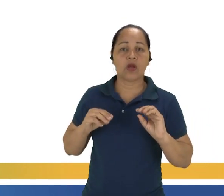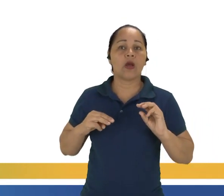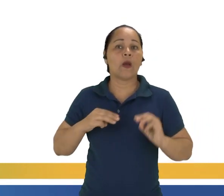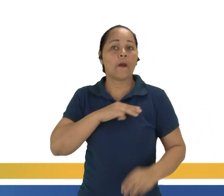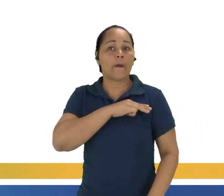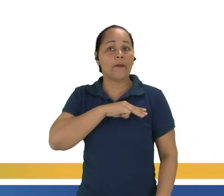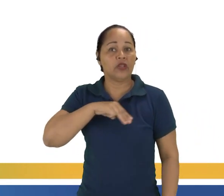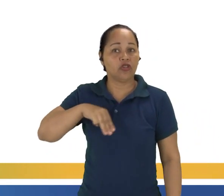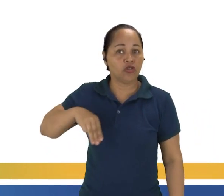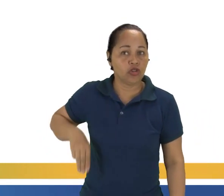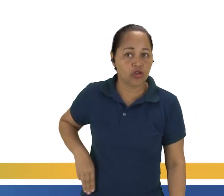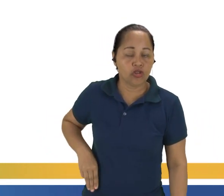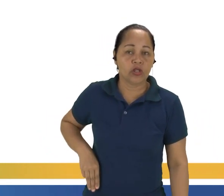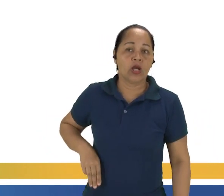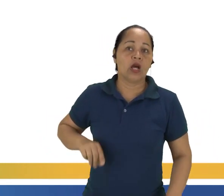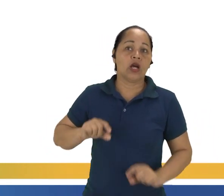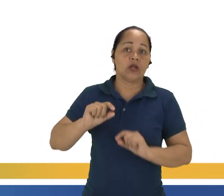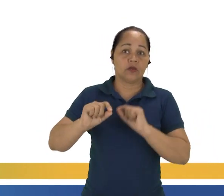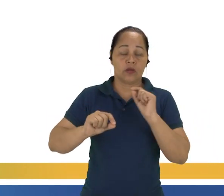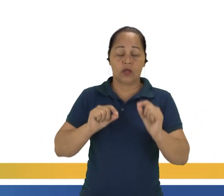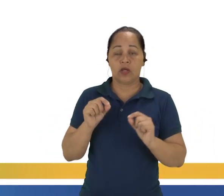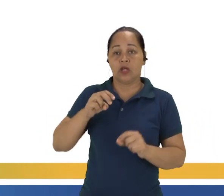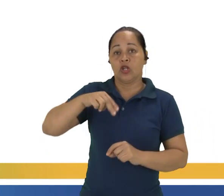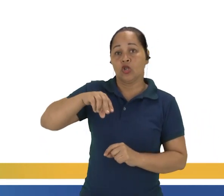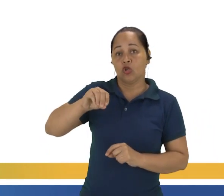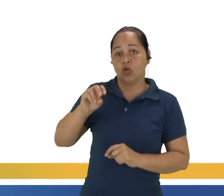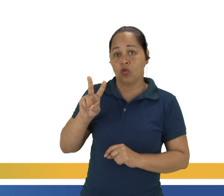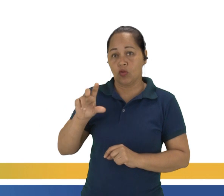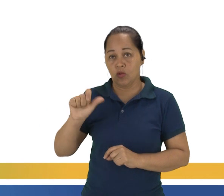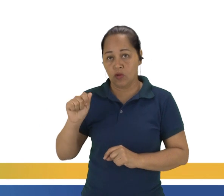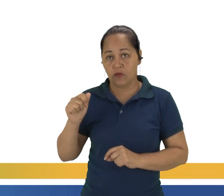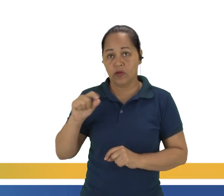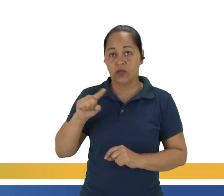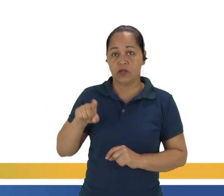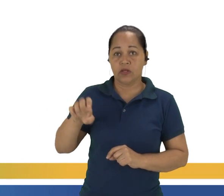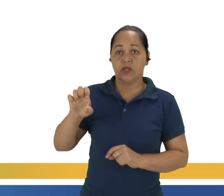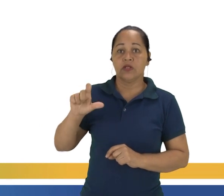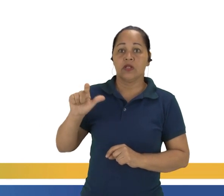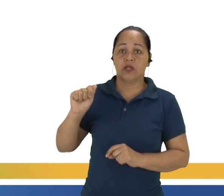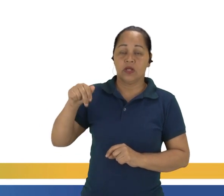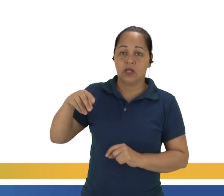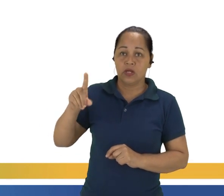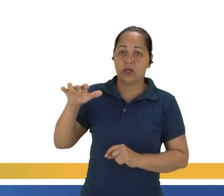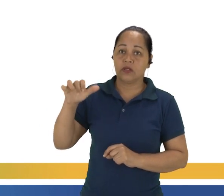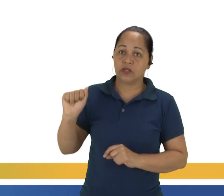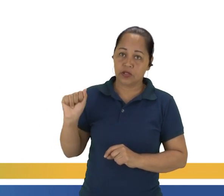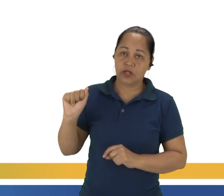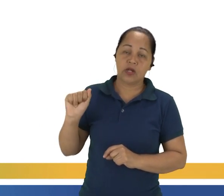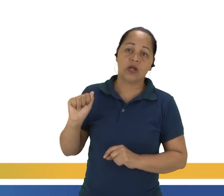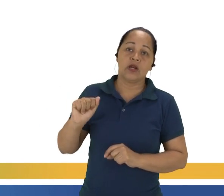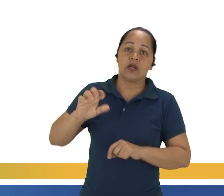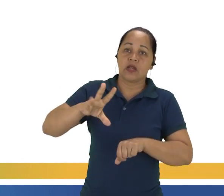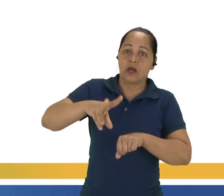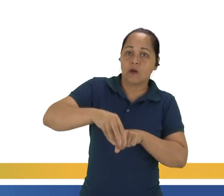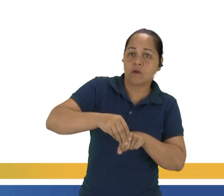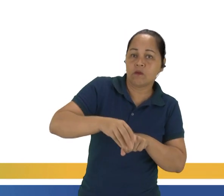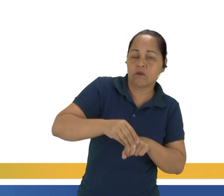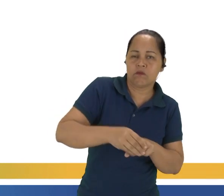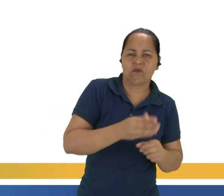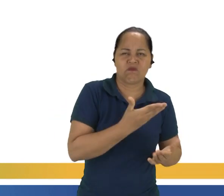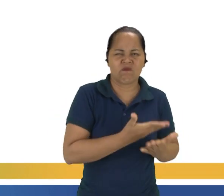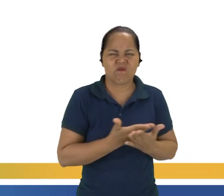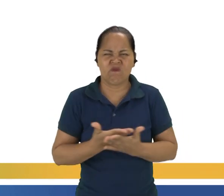nova zelândia pesquise na internet quem é estudante autodidata né que constrói seu próprio conhecimento